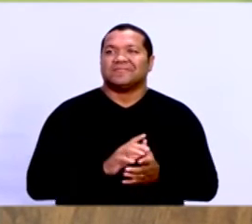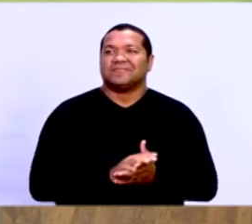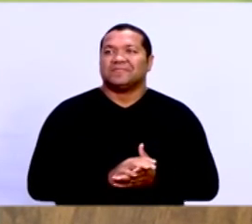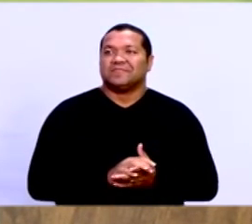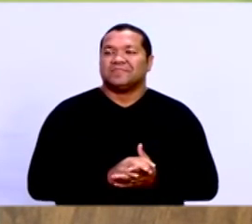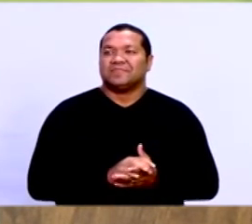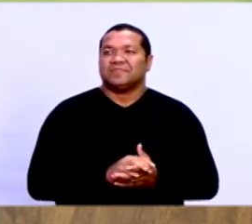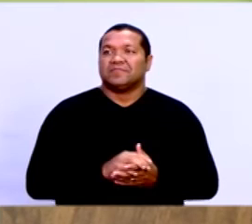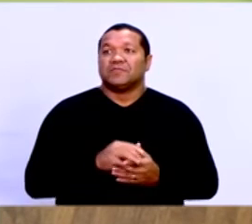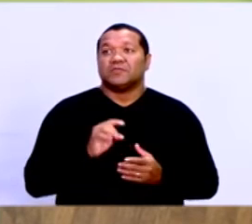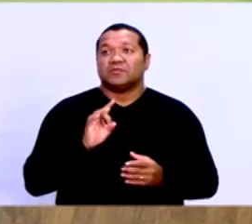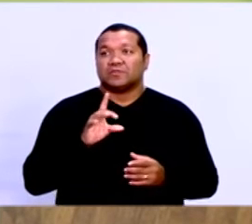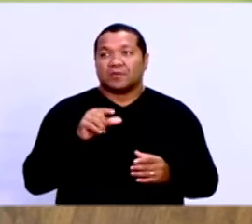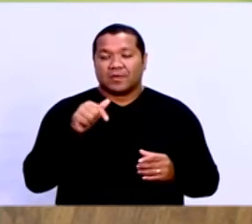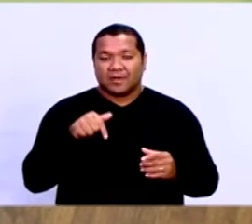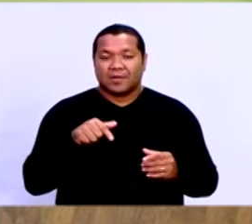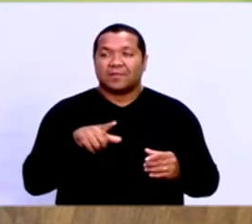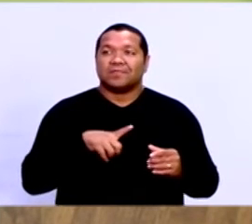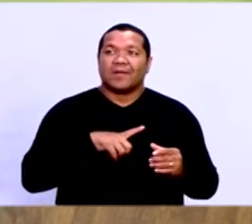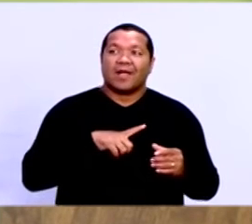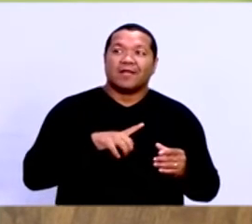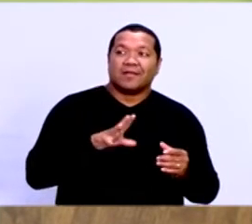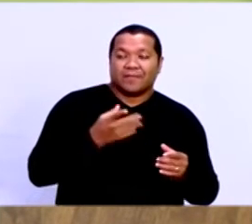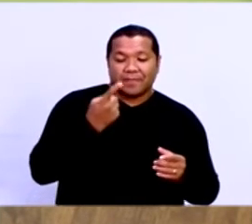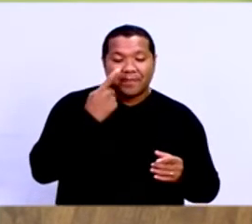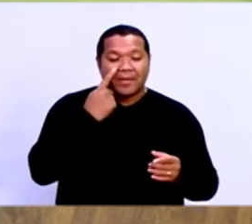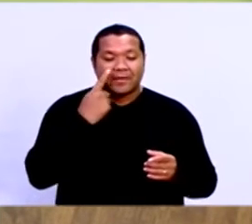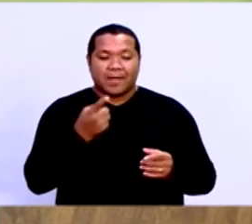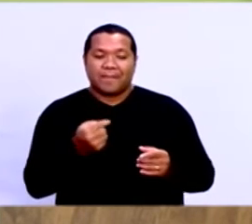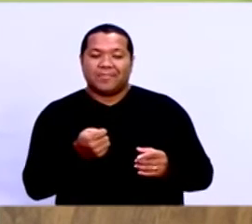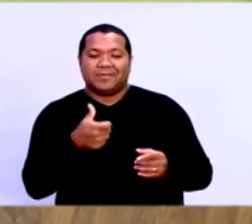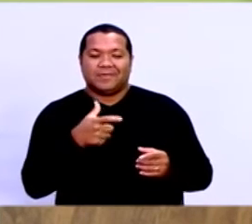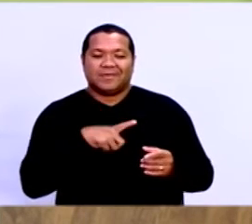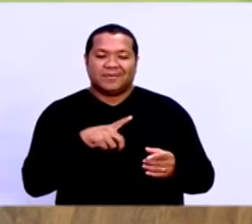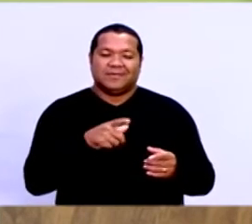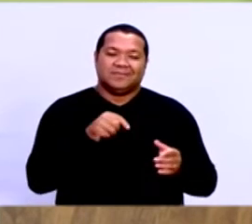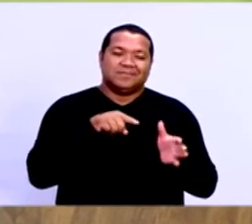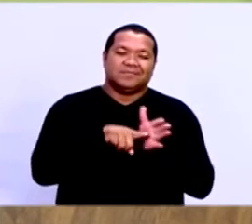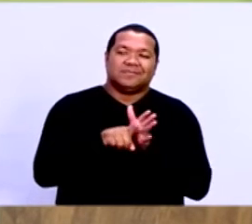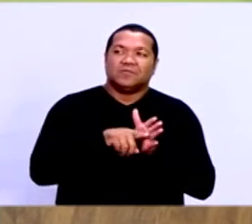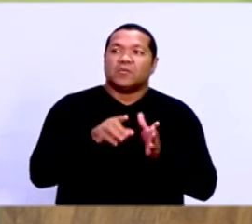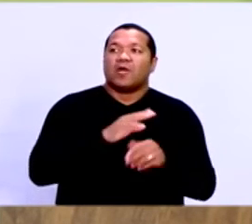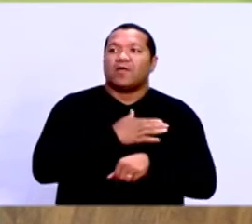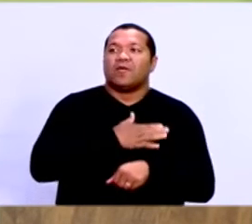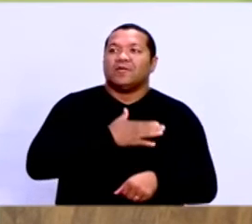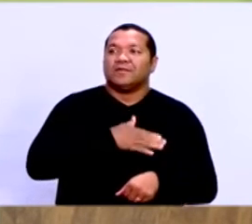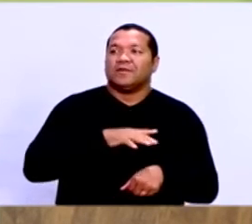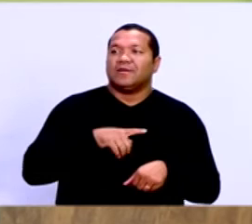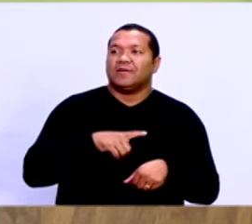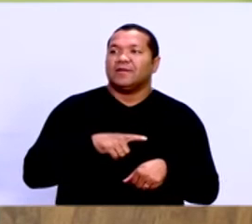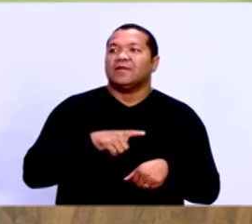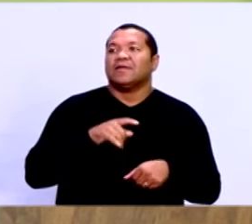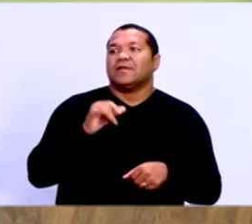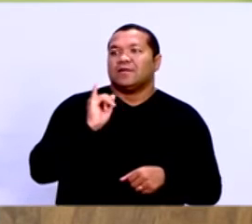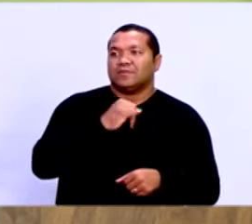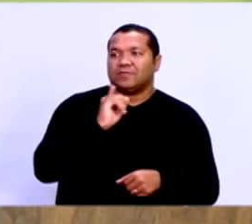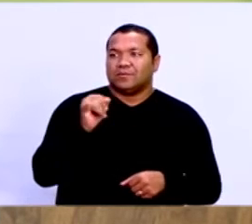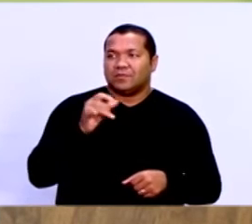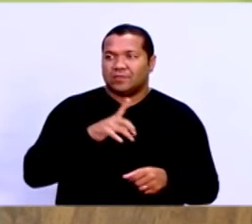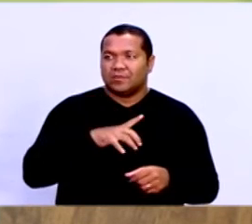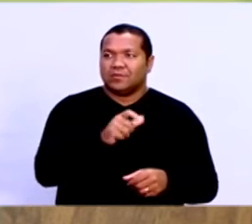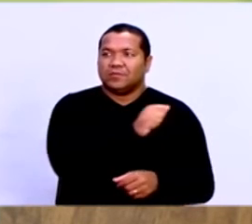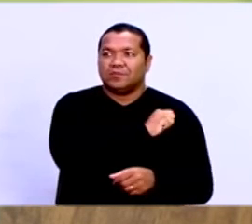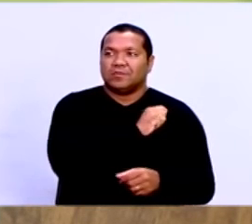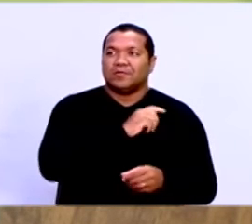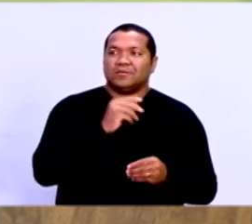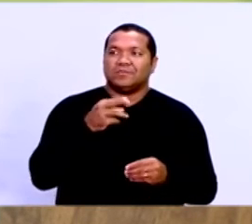é só que considero pouco ainda participação gostaria aquilo que os tutores e que os alunos mandassem suas respostas